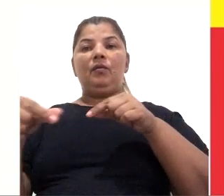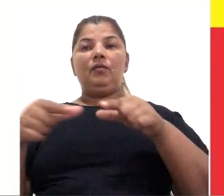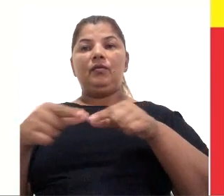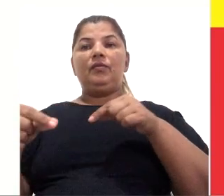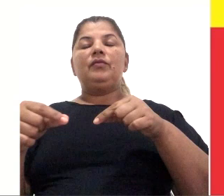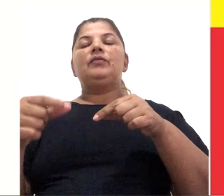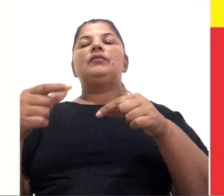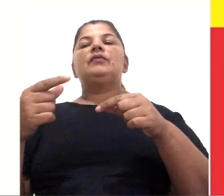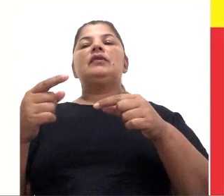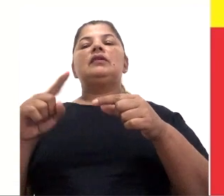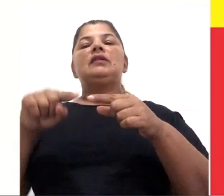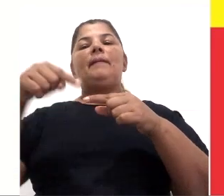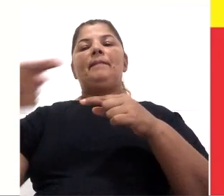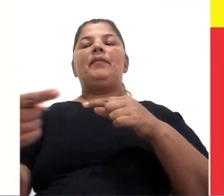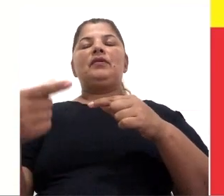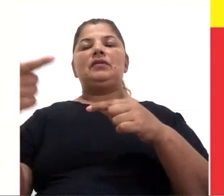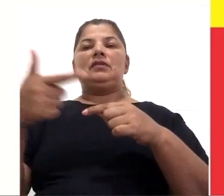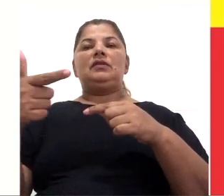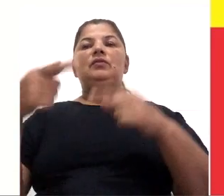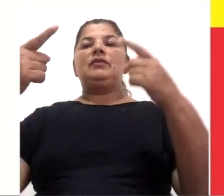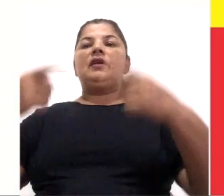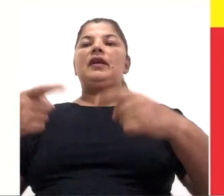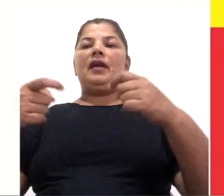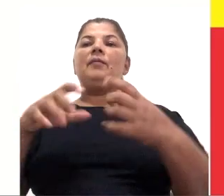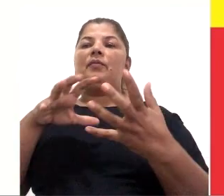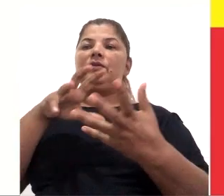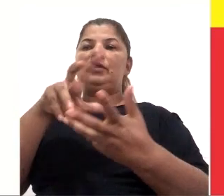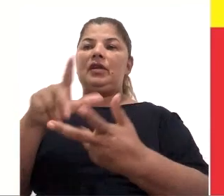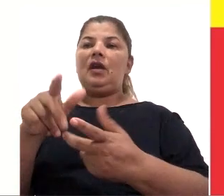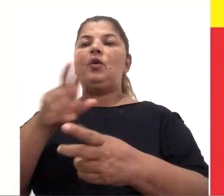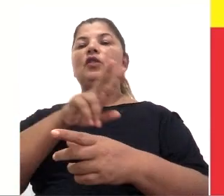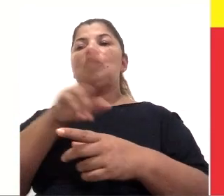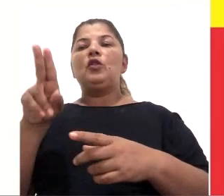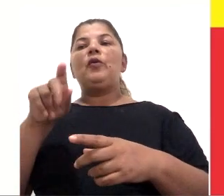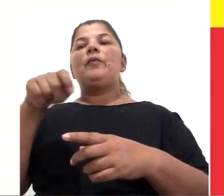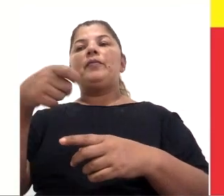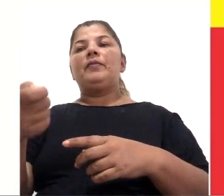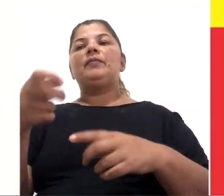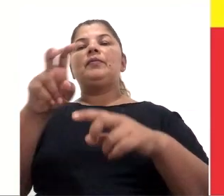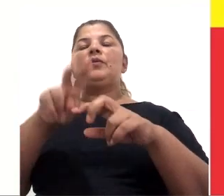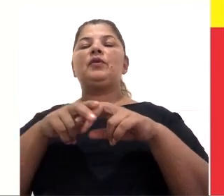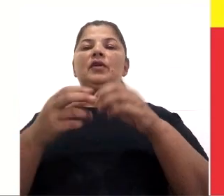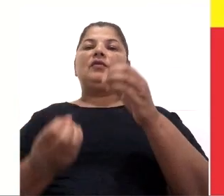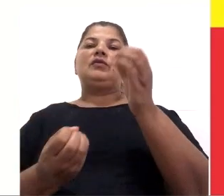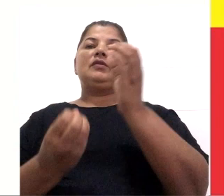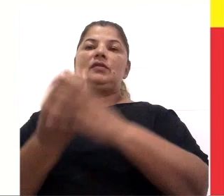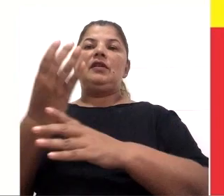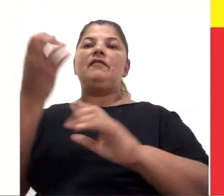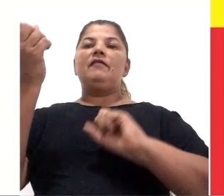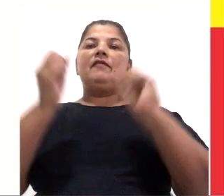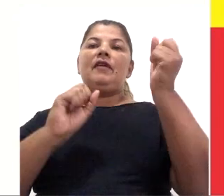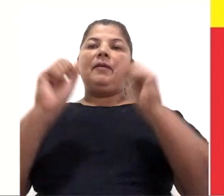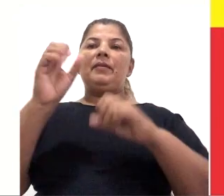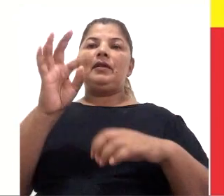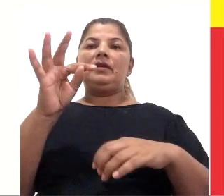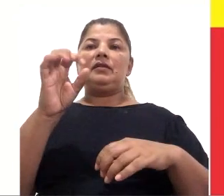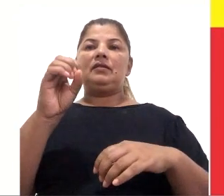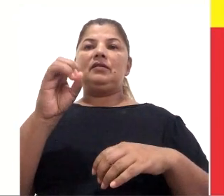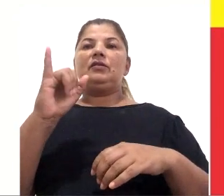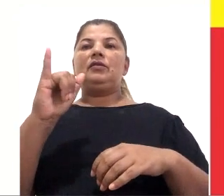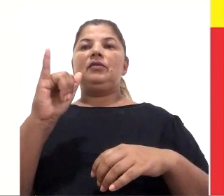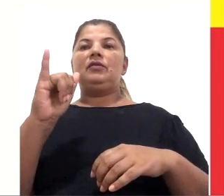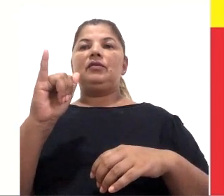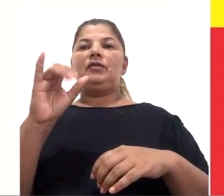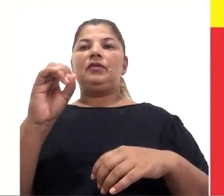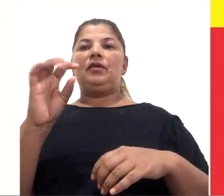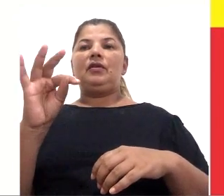O sistema levou esse nome pois foi fundado através da fábrica da Toyota, a partir da década